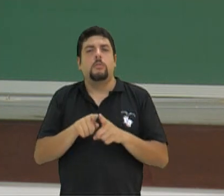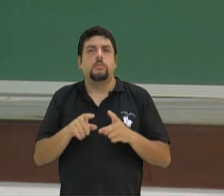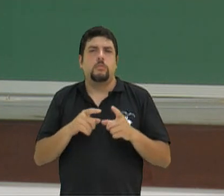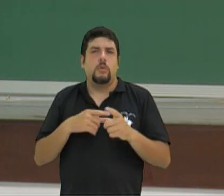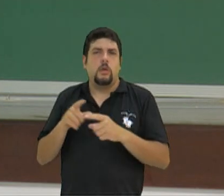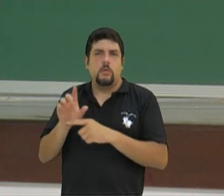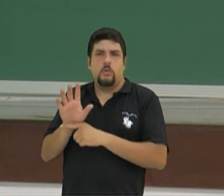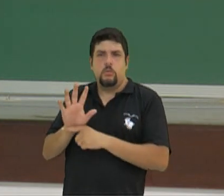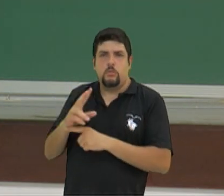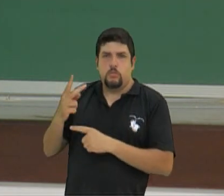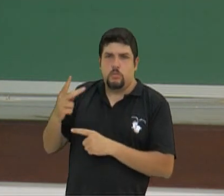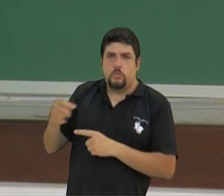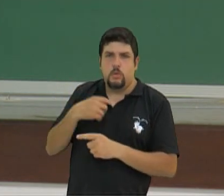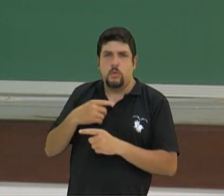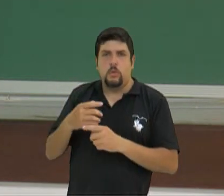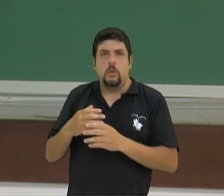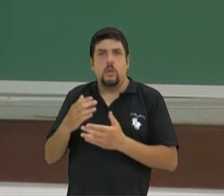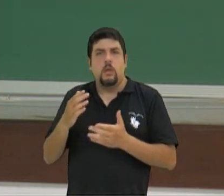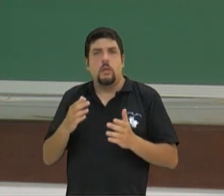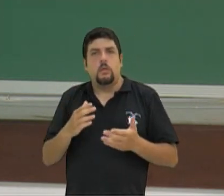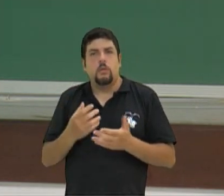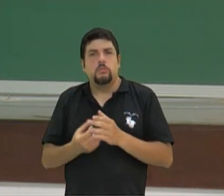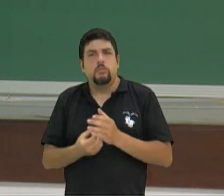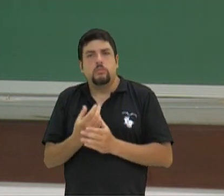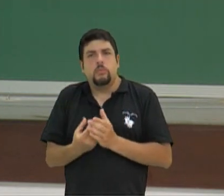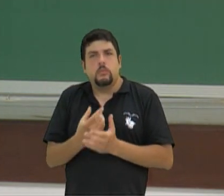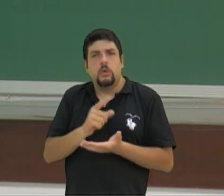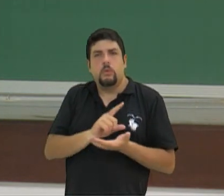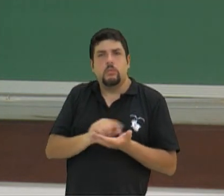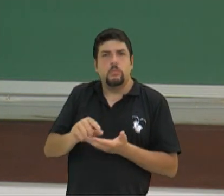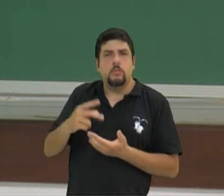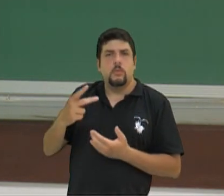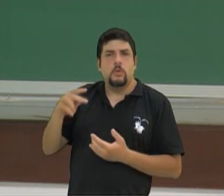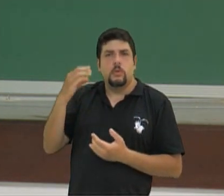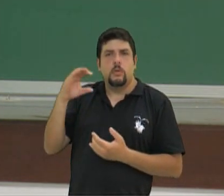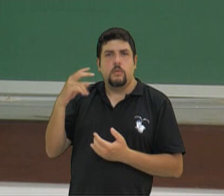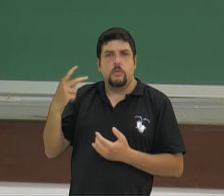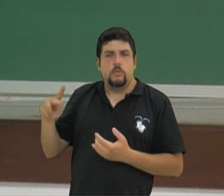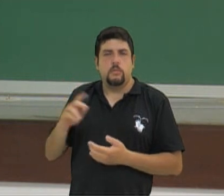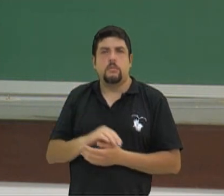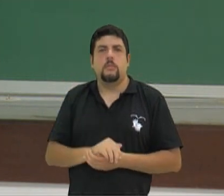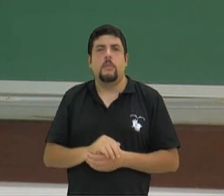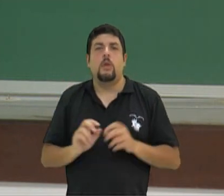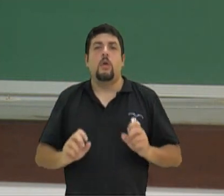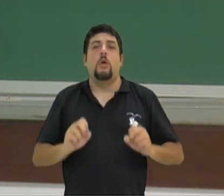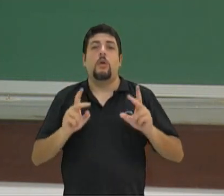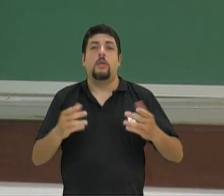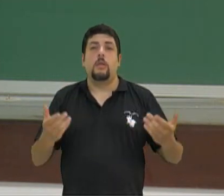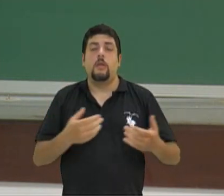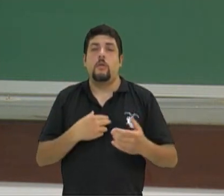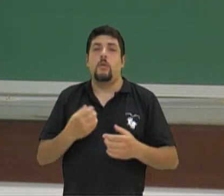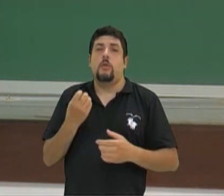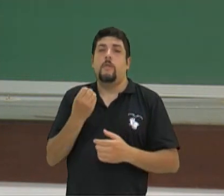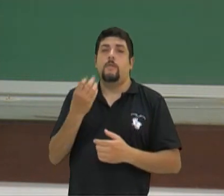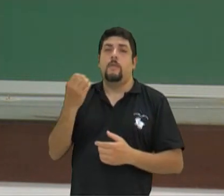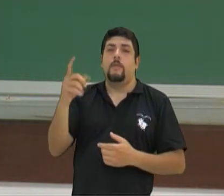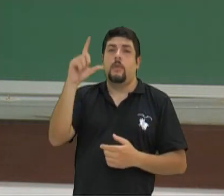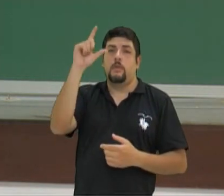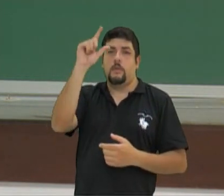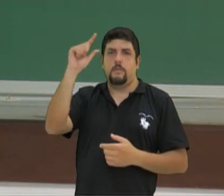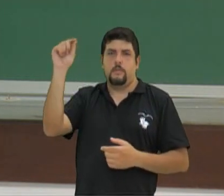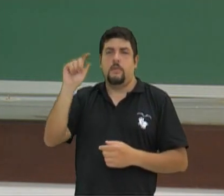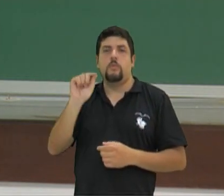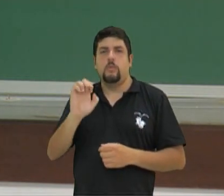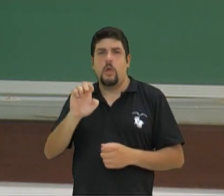filme, da produção científica, né? De ficção científica, né? Então vamos lá assistir esse tão falado Viagem à Lua. E pense, é um filme